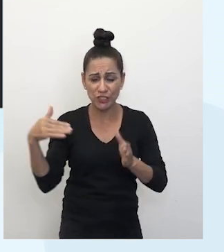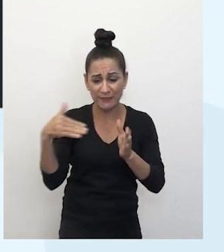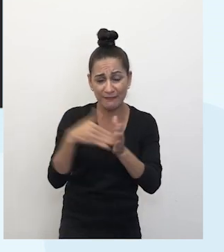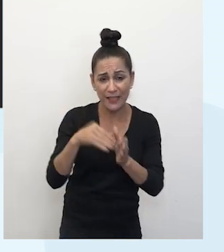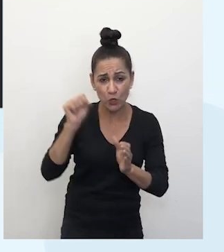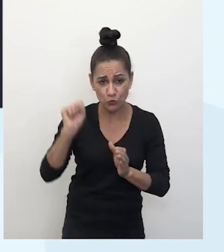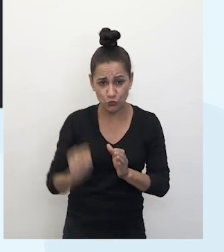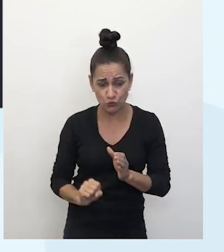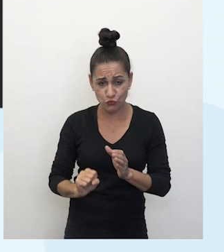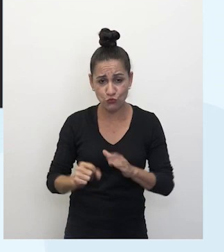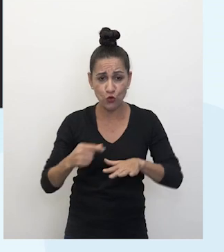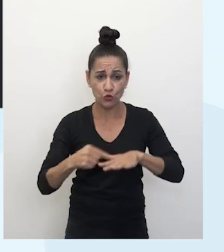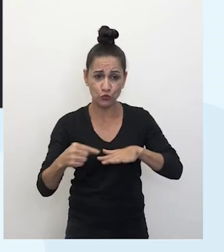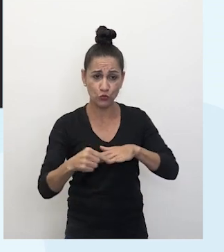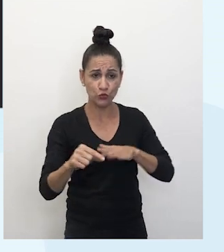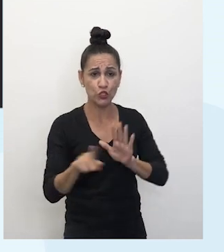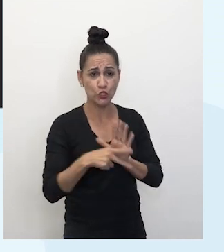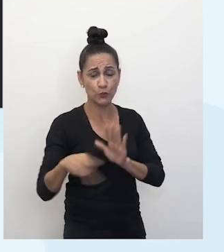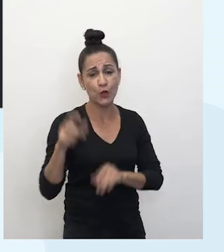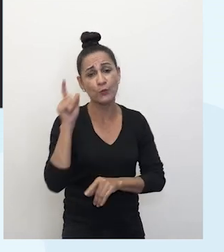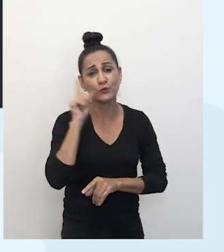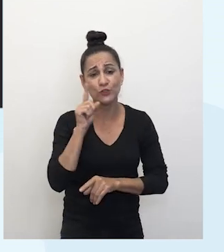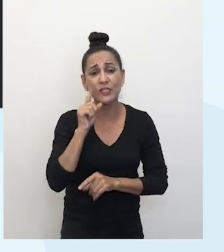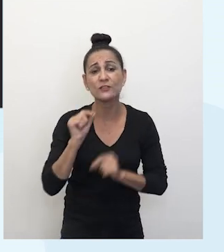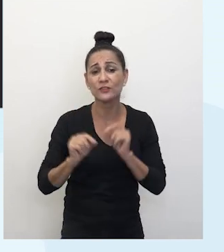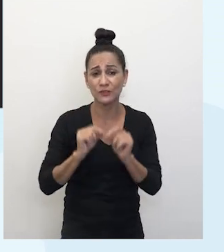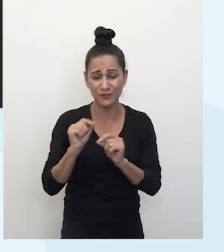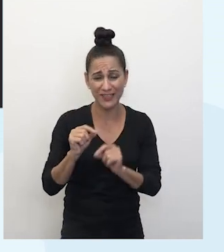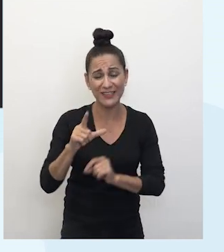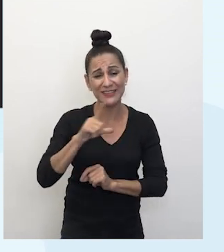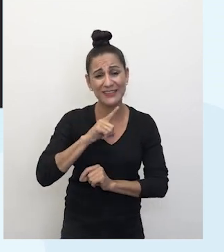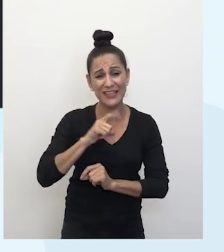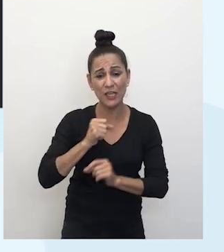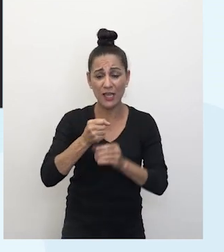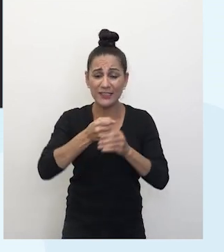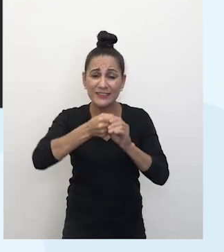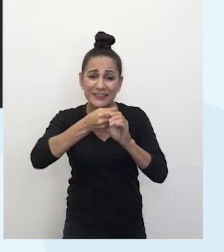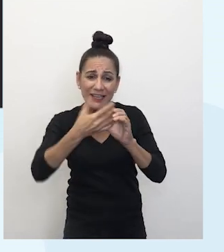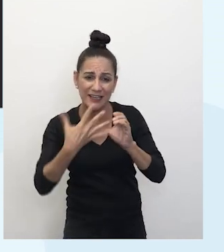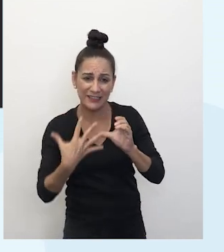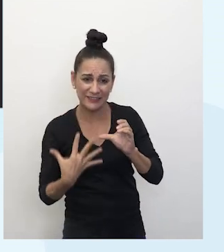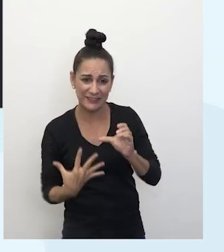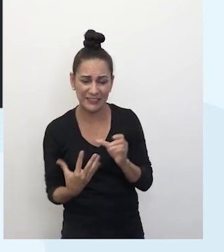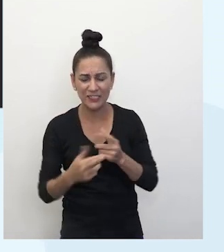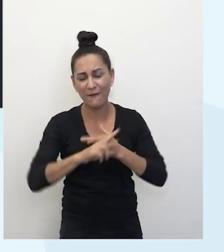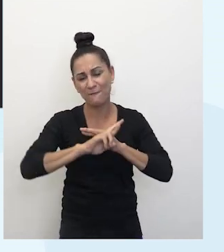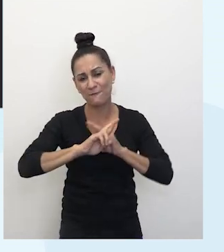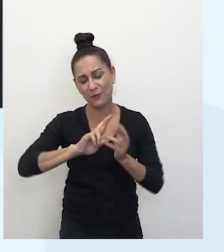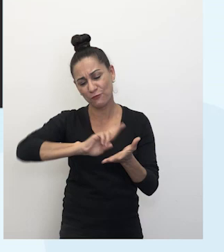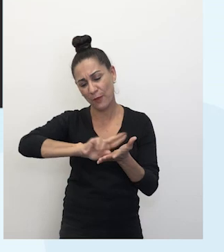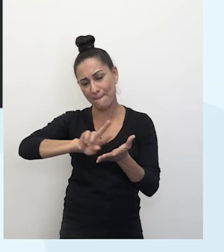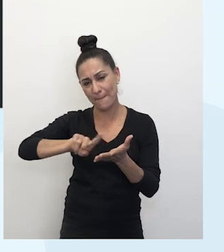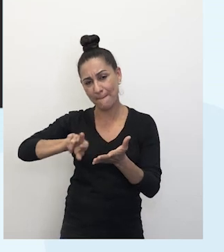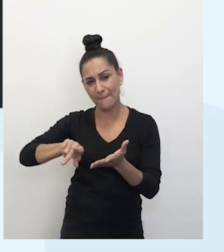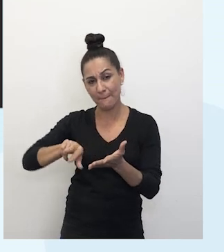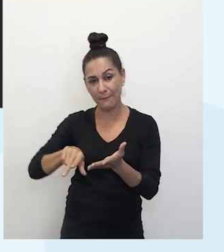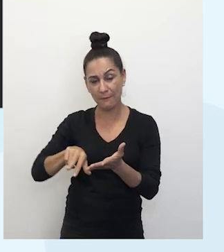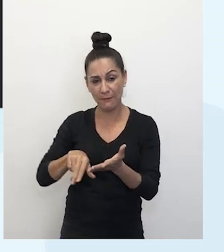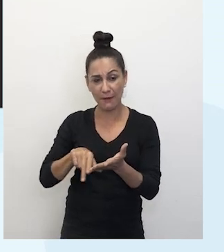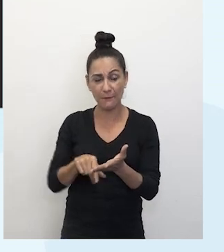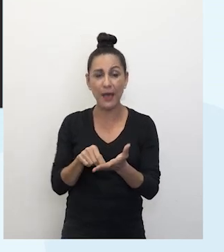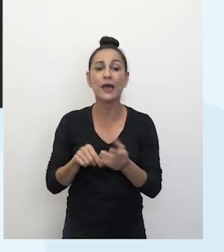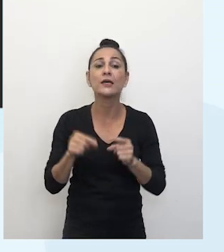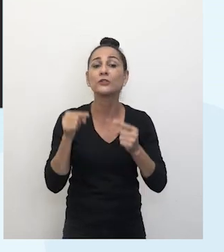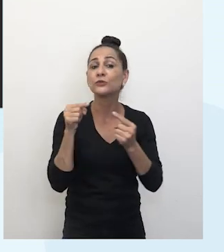sul do continente americano ele vai ter né umas características mais diversificadas né do